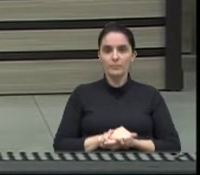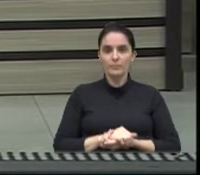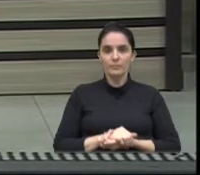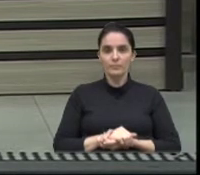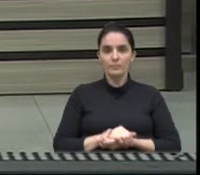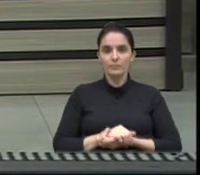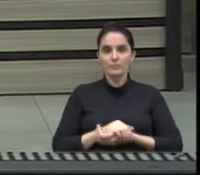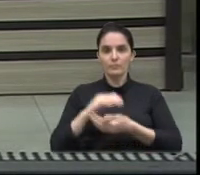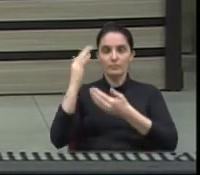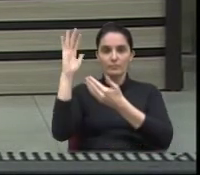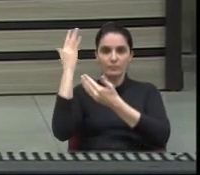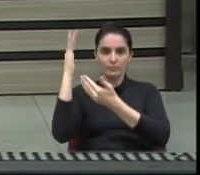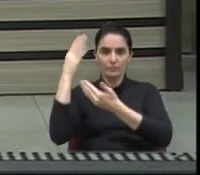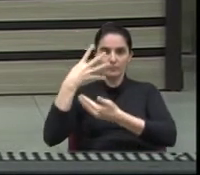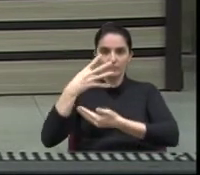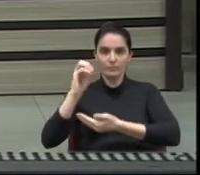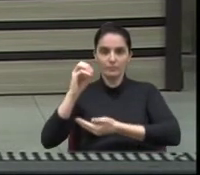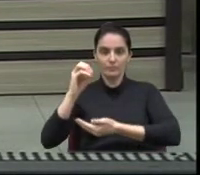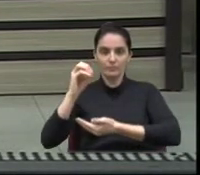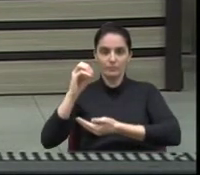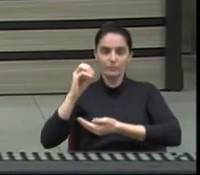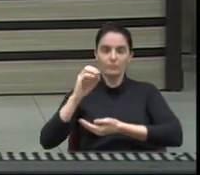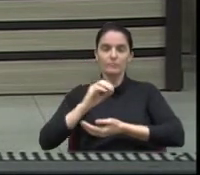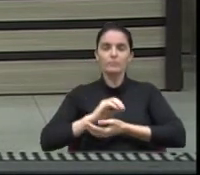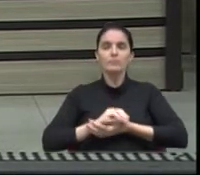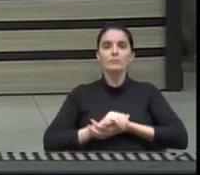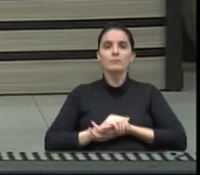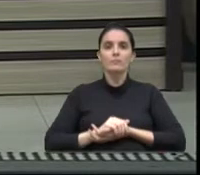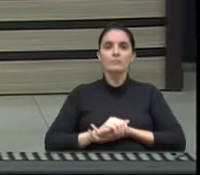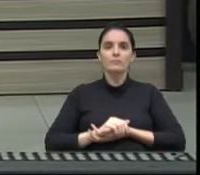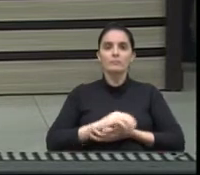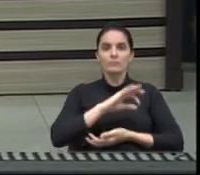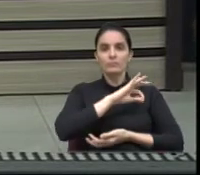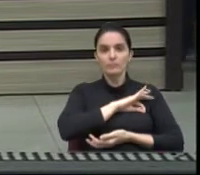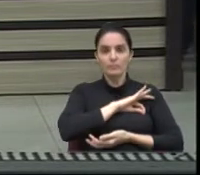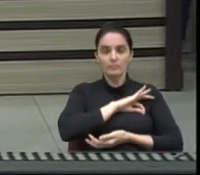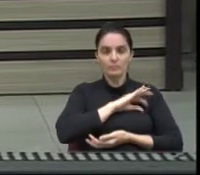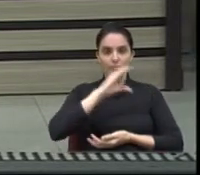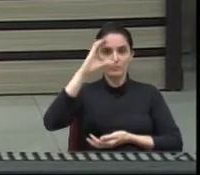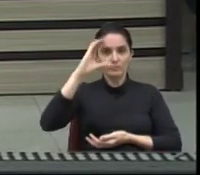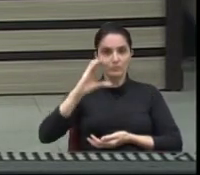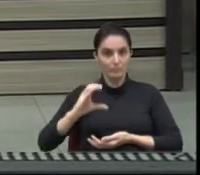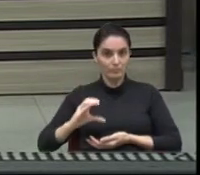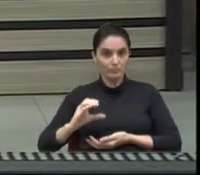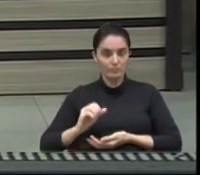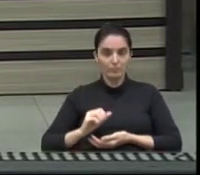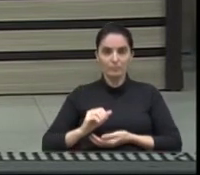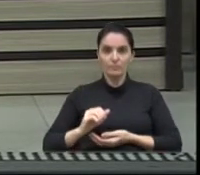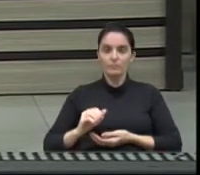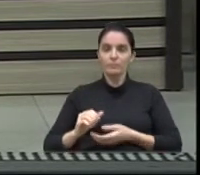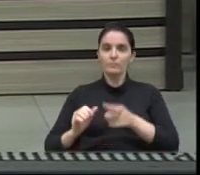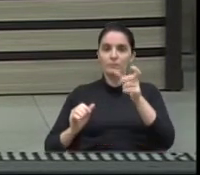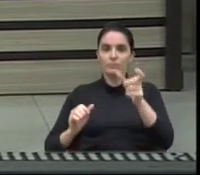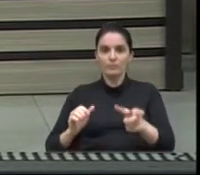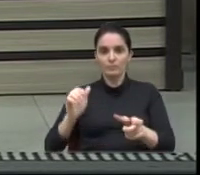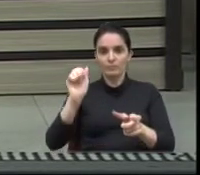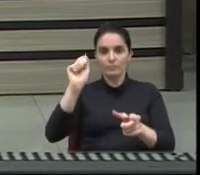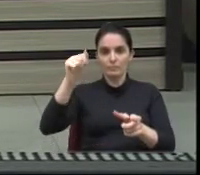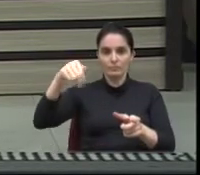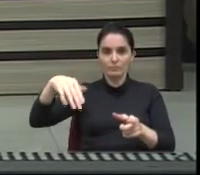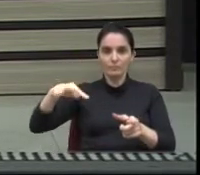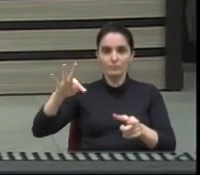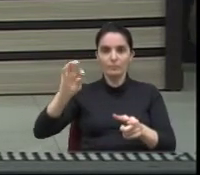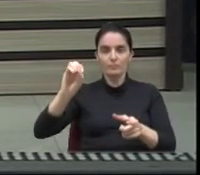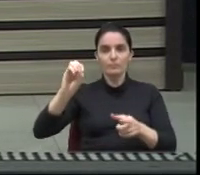Moção de aplauso número 40/2017. Moção de aplauso à Polícia Civil de Limeira, na figura de seu delegado seccional Antônio Luiz